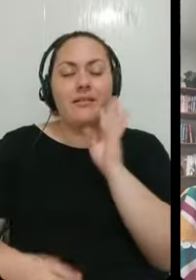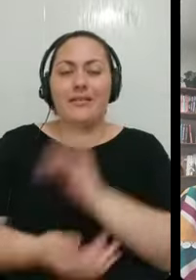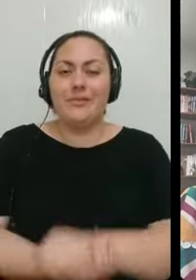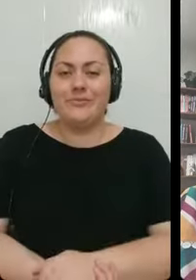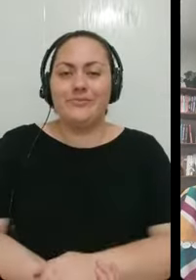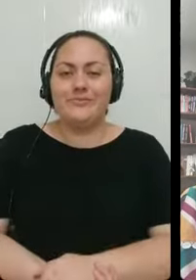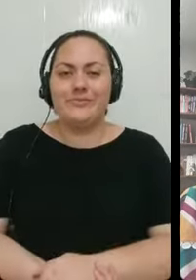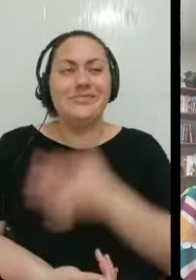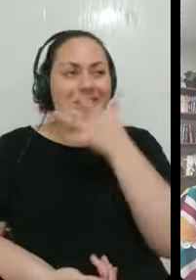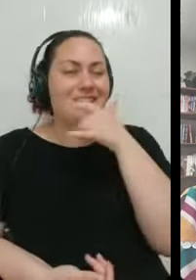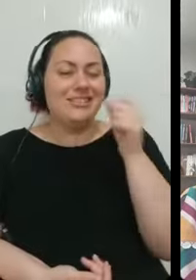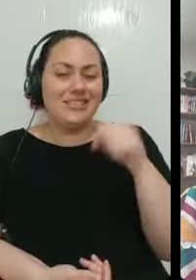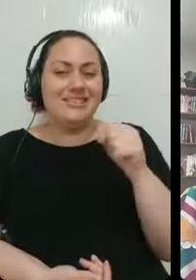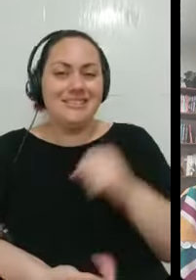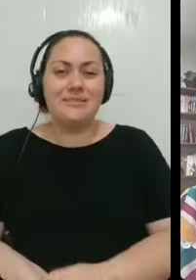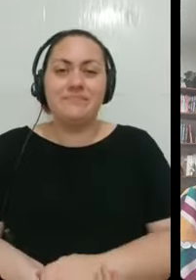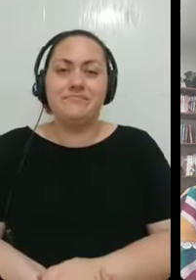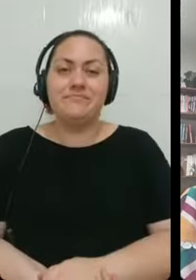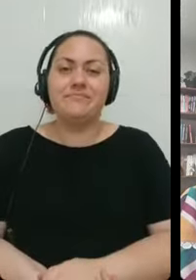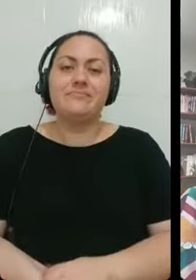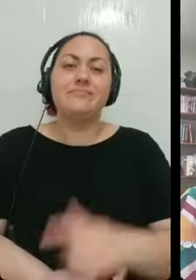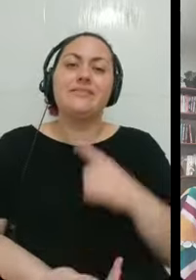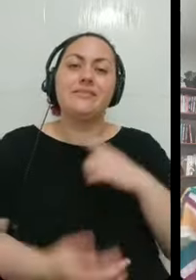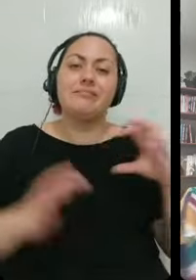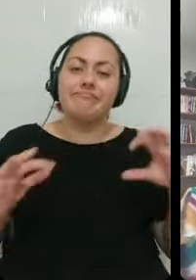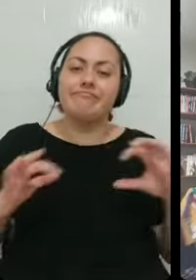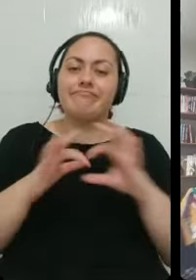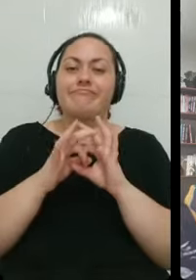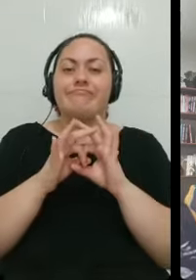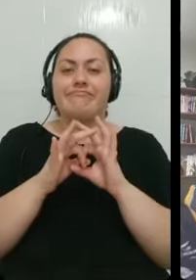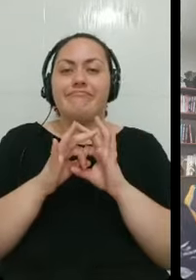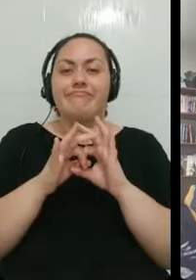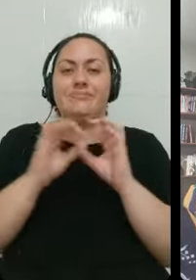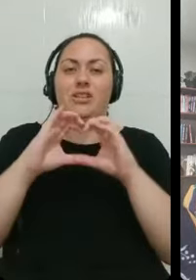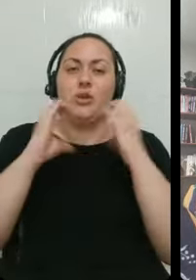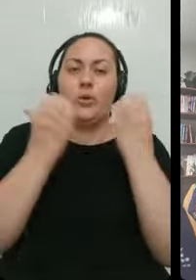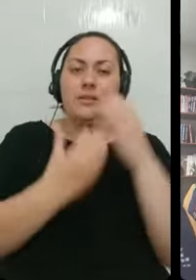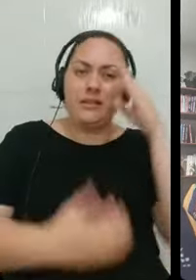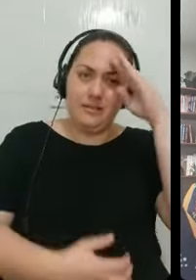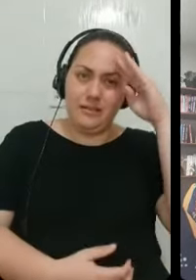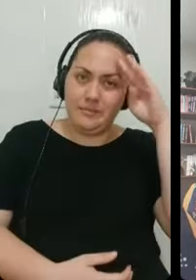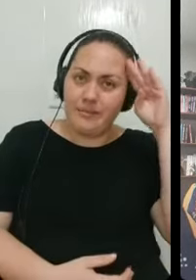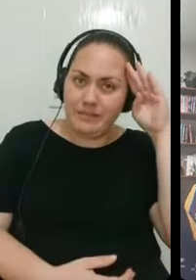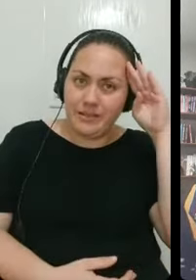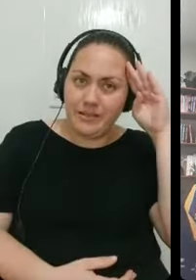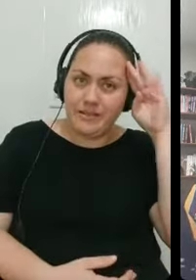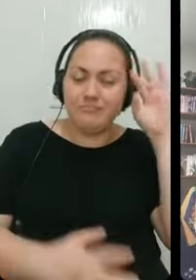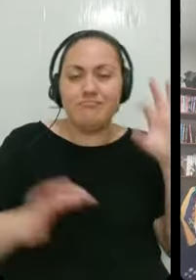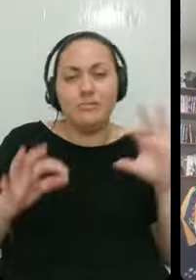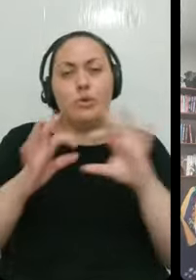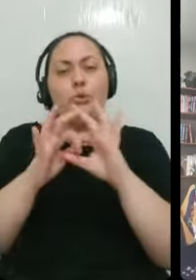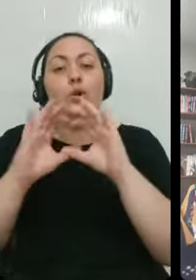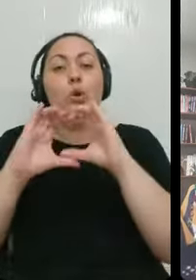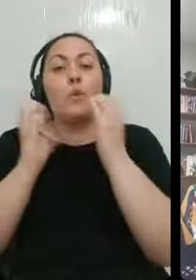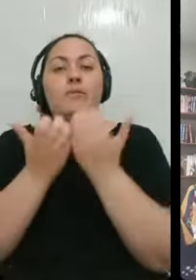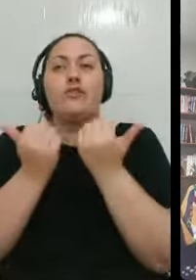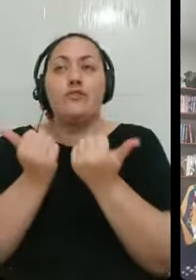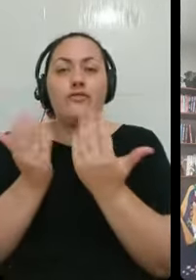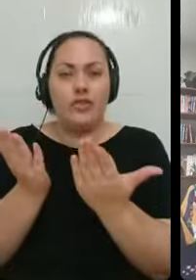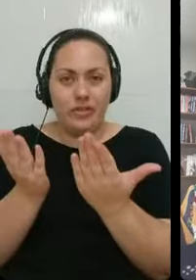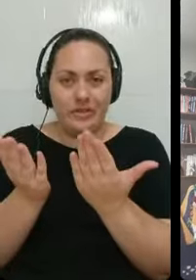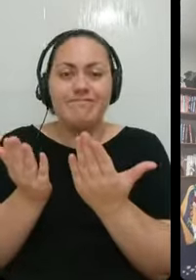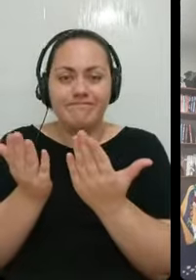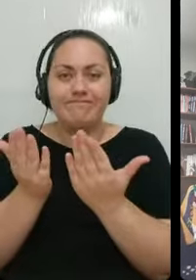sim. Acho que essa integração, né, da comunidade acadêmica com a comunidade externa, né, dentro